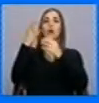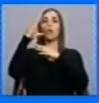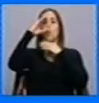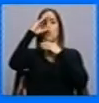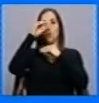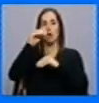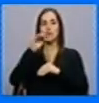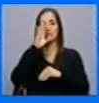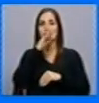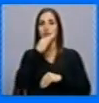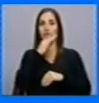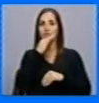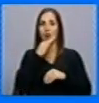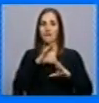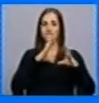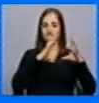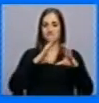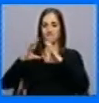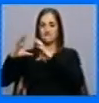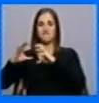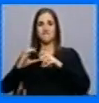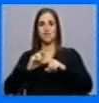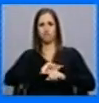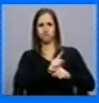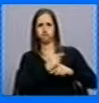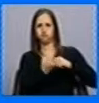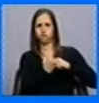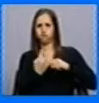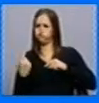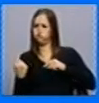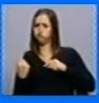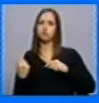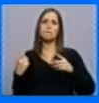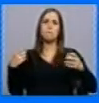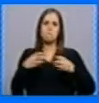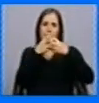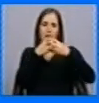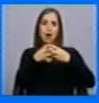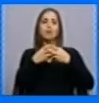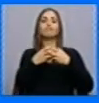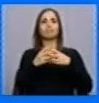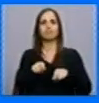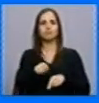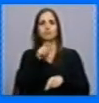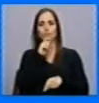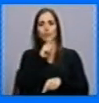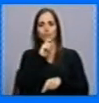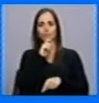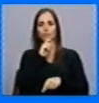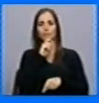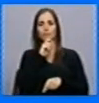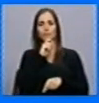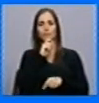grandes massas, com grandes velocidades, portanto, quando giram muito rapidamente sobre si própria, então podemos ter